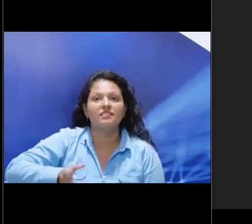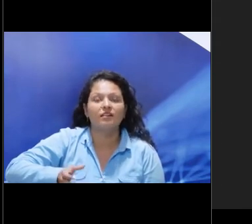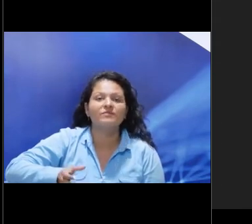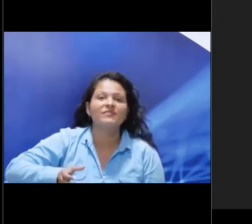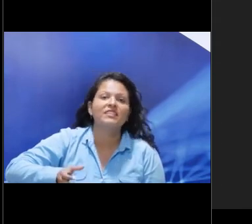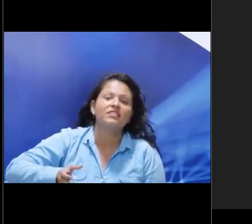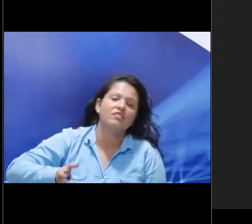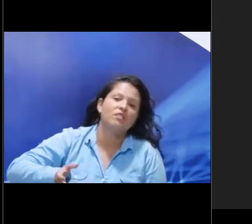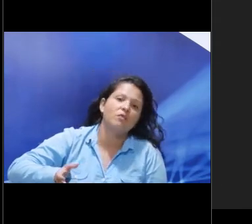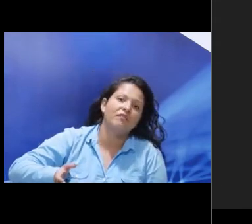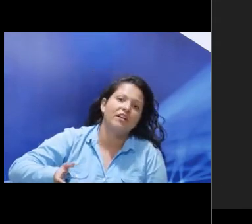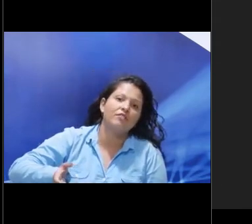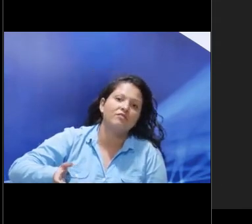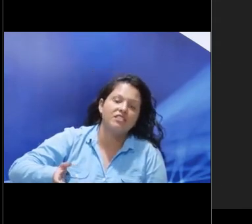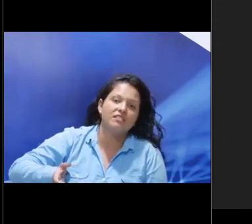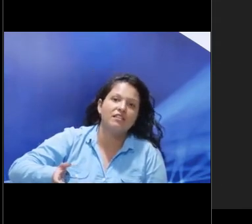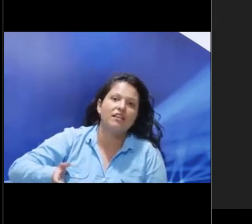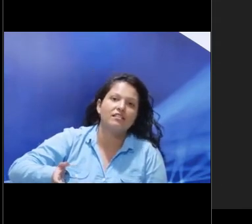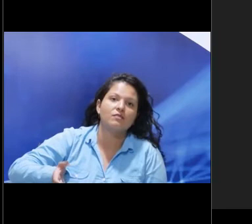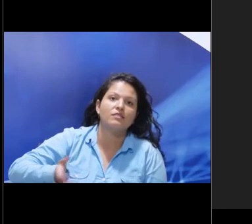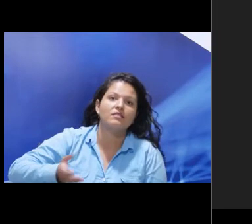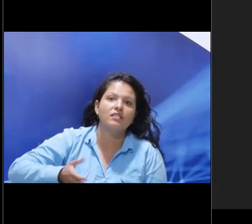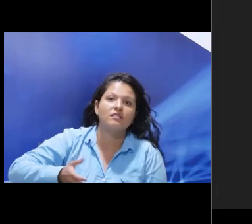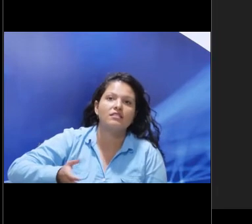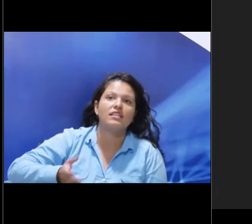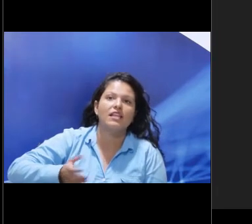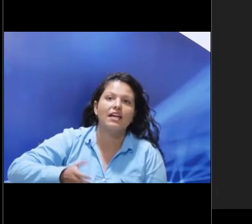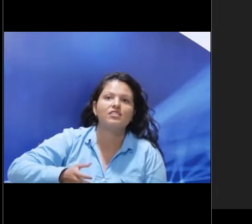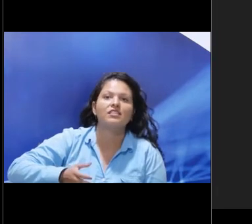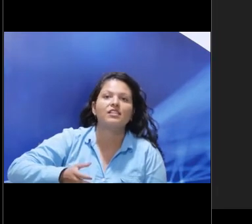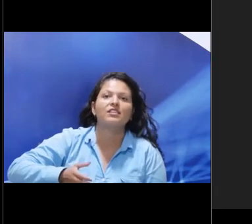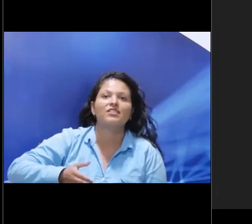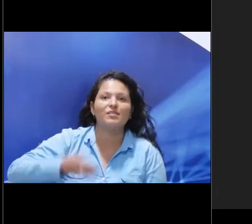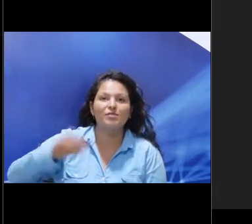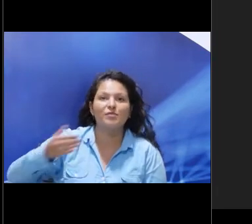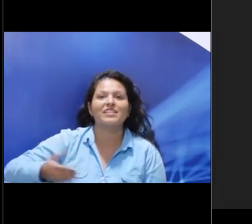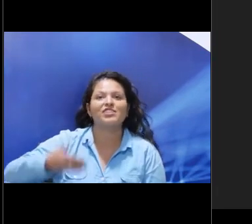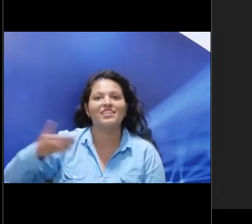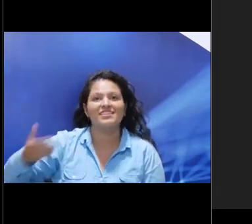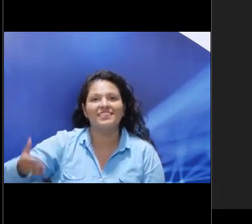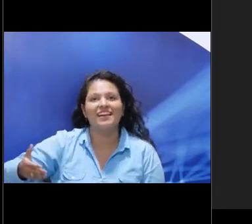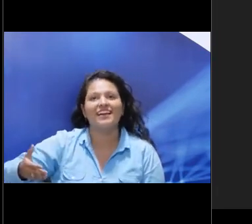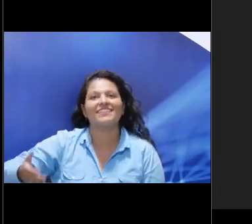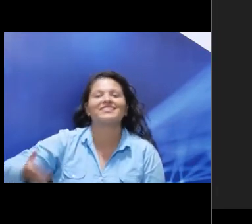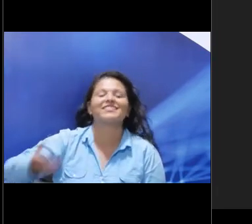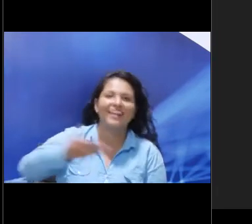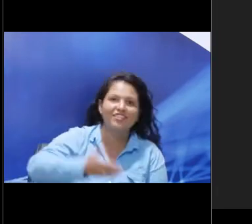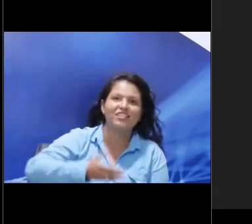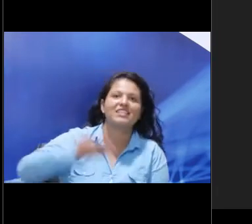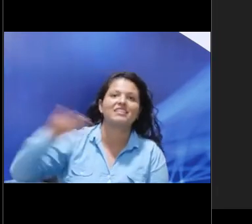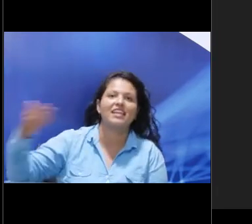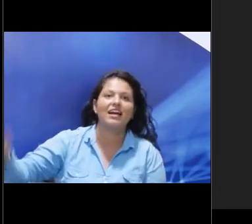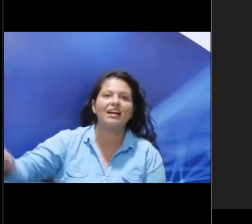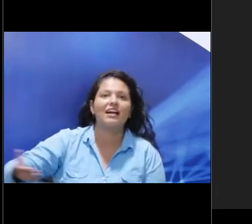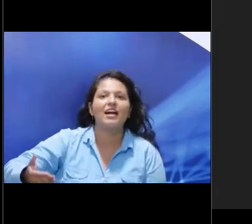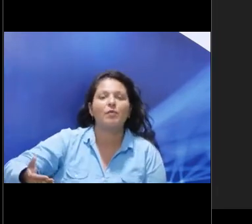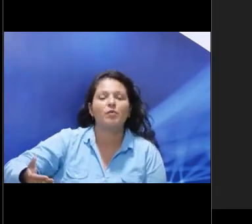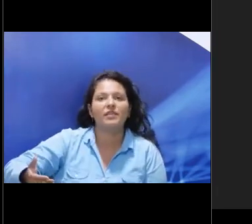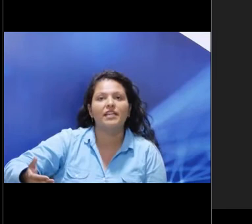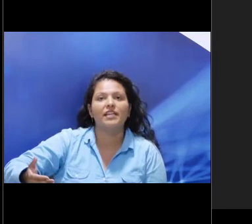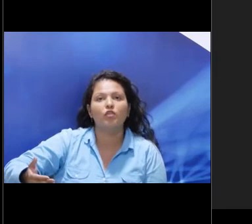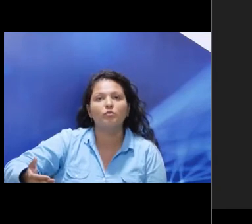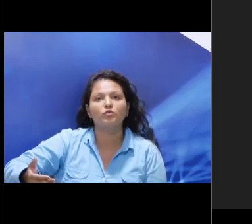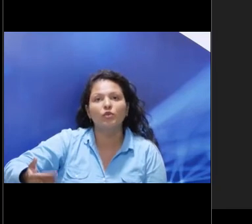a gestão. Então, assim como o Rafael disse em relação à silagem, nós temos que começar a gerenciar a silagem, gerenciar